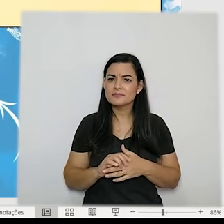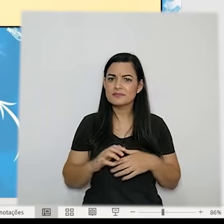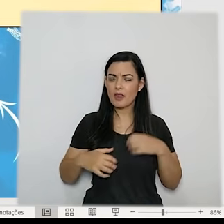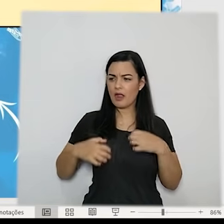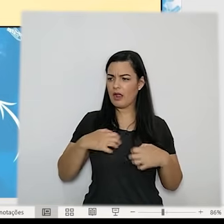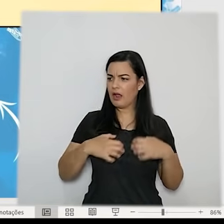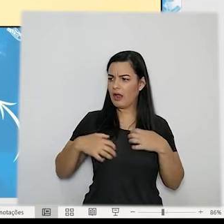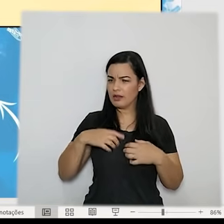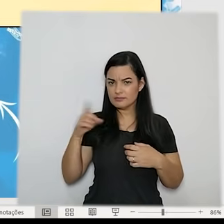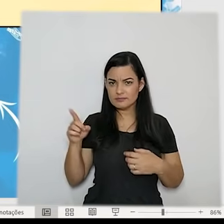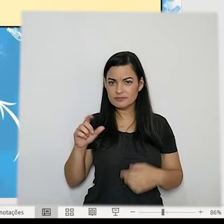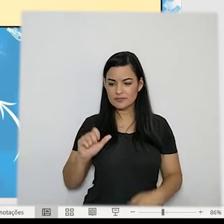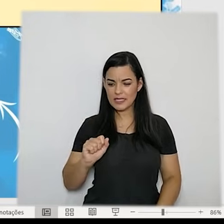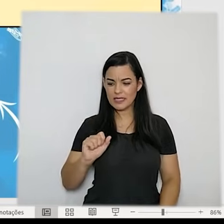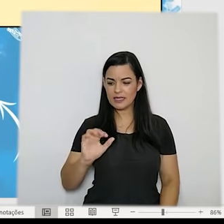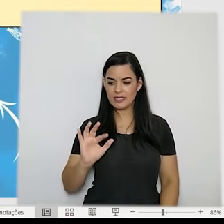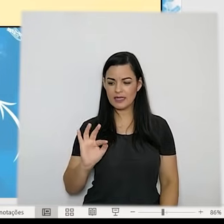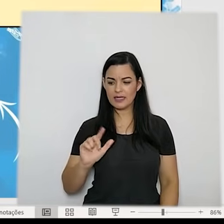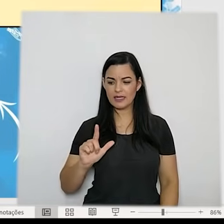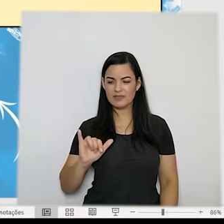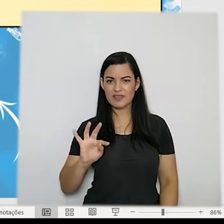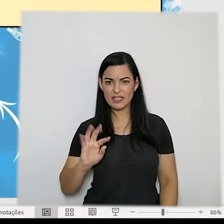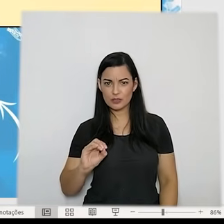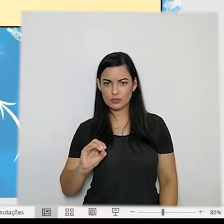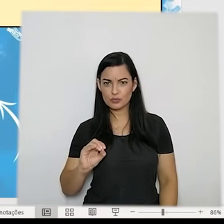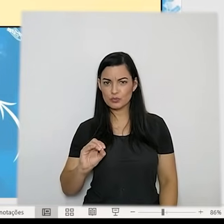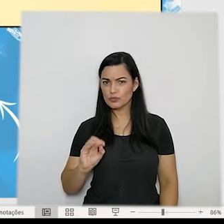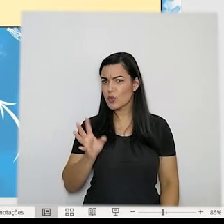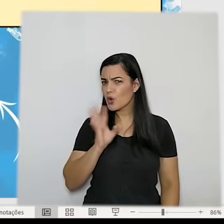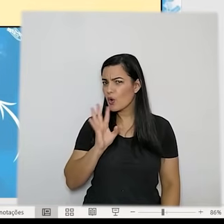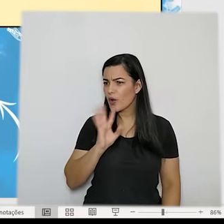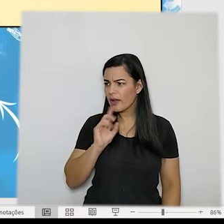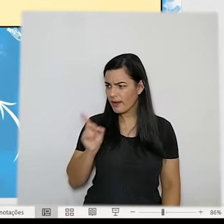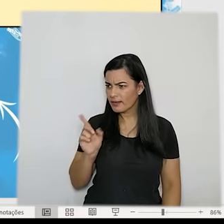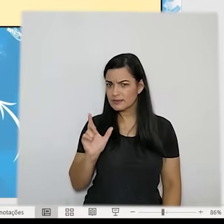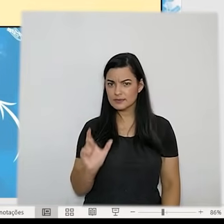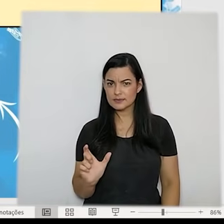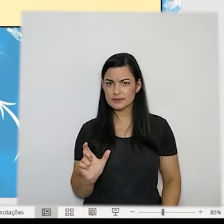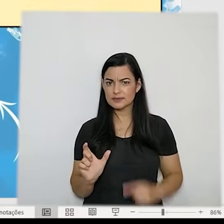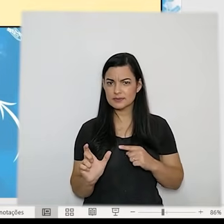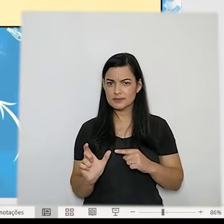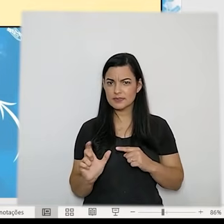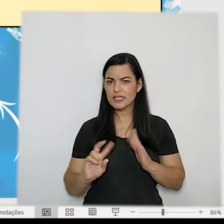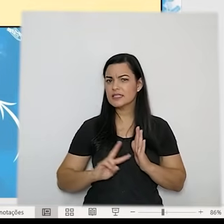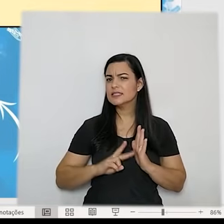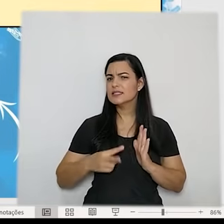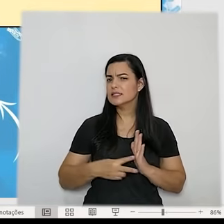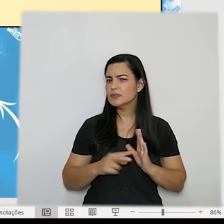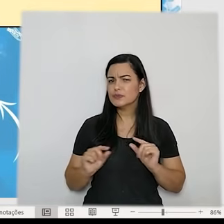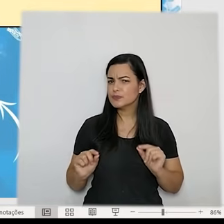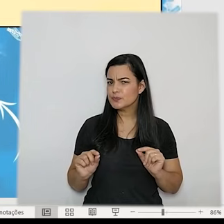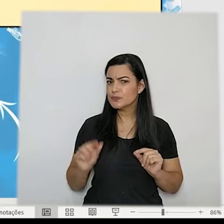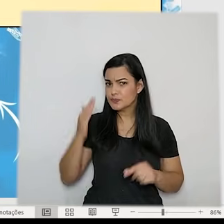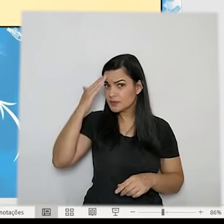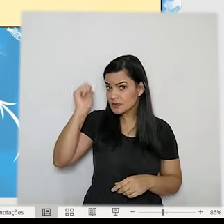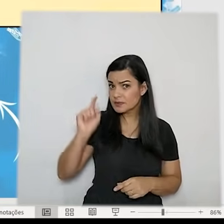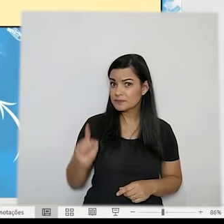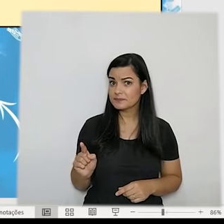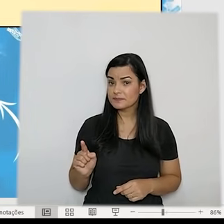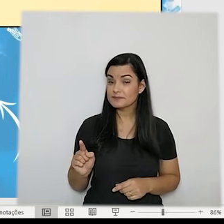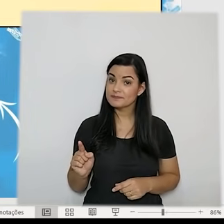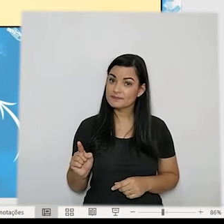Aflito? Todo mundo aí sabe o significado de aflito?